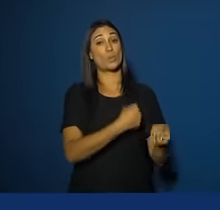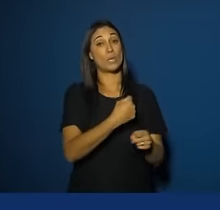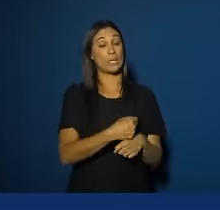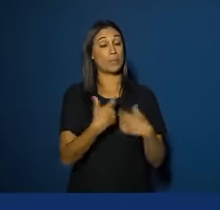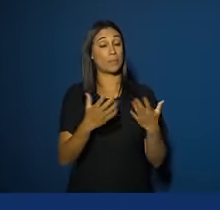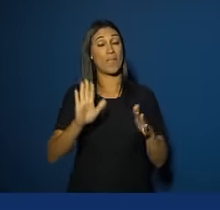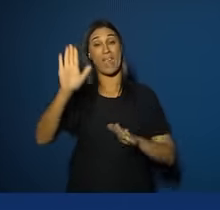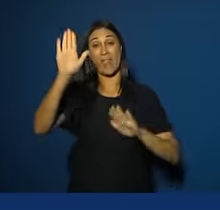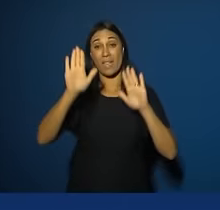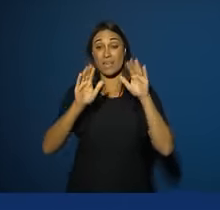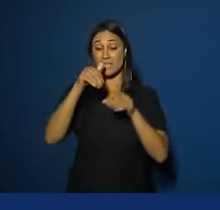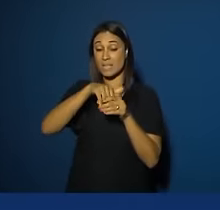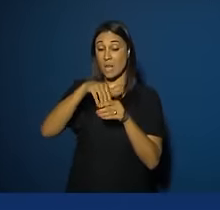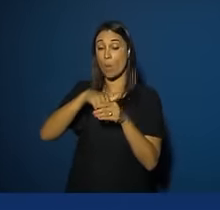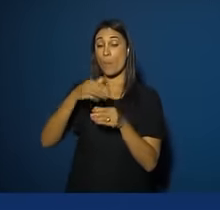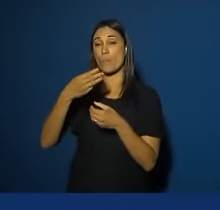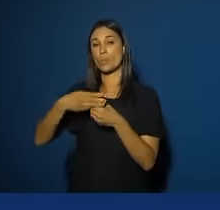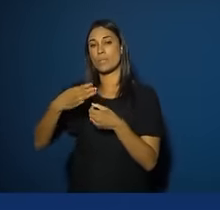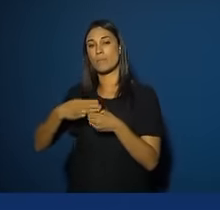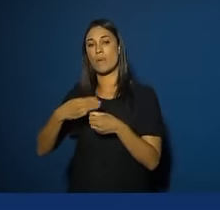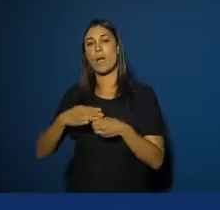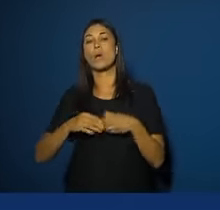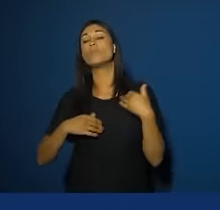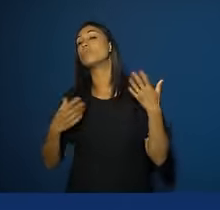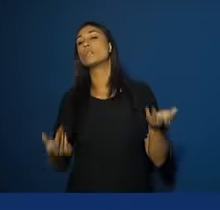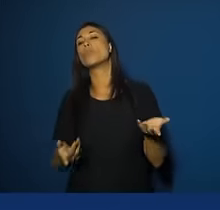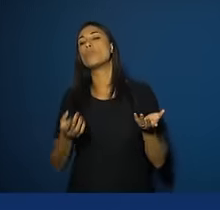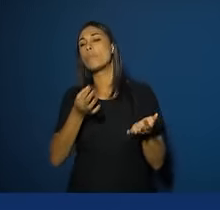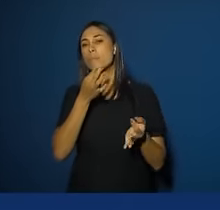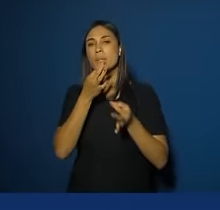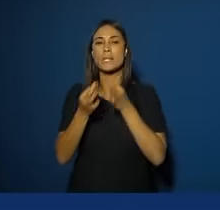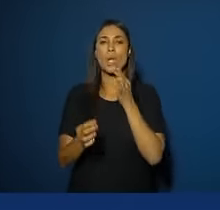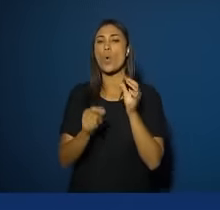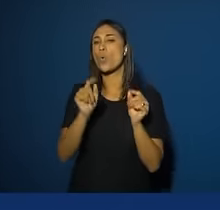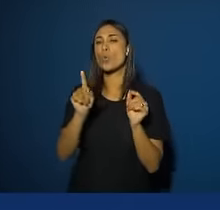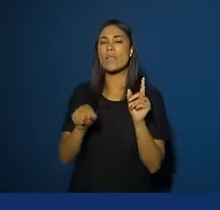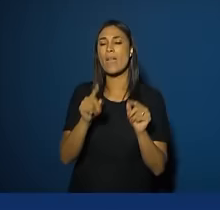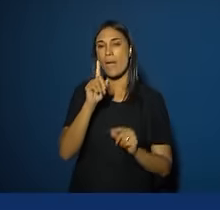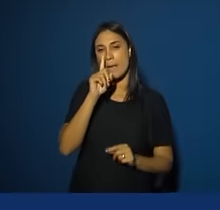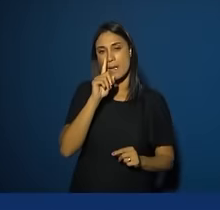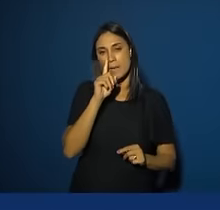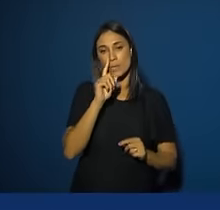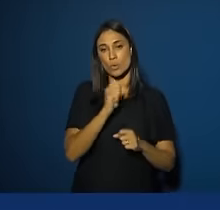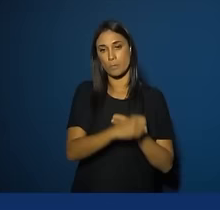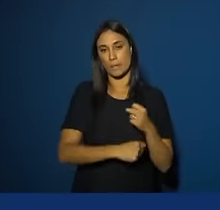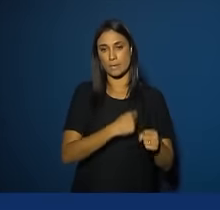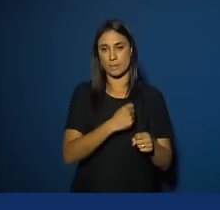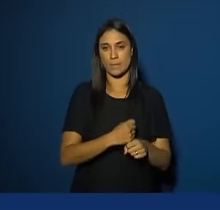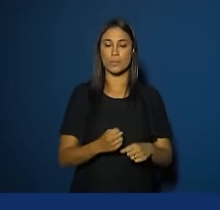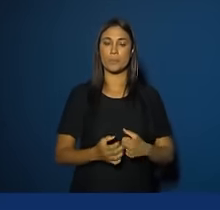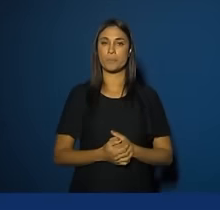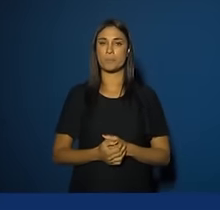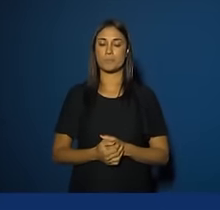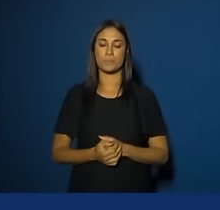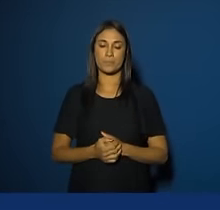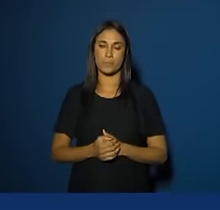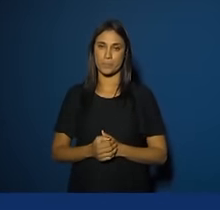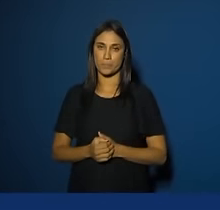queria ouvir do Laércio e do Duda o que eles enxergam como risco para esse ano. Por favor.